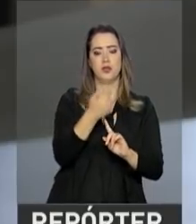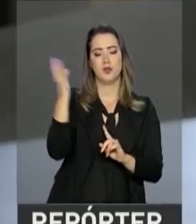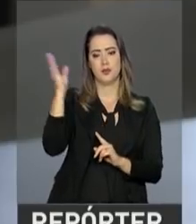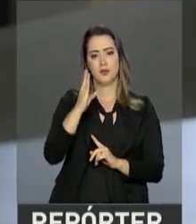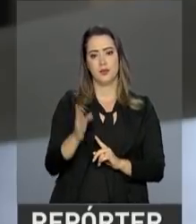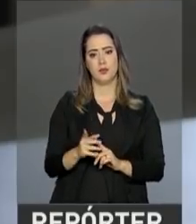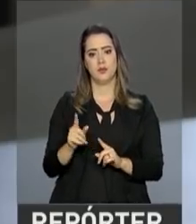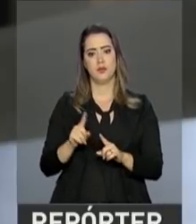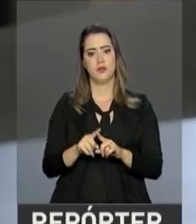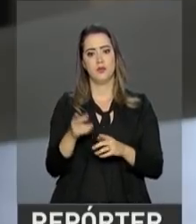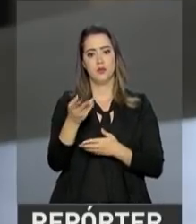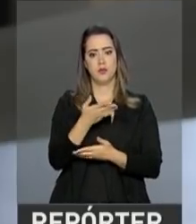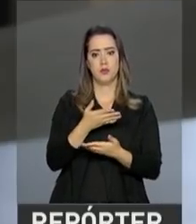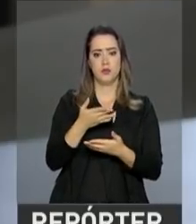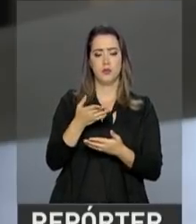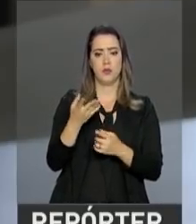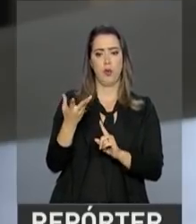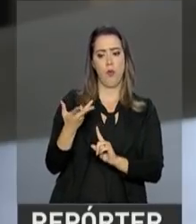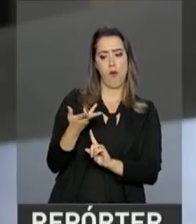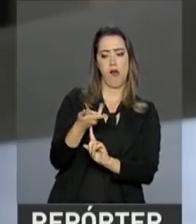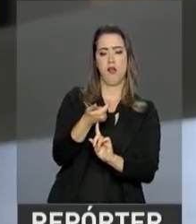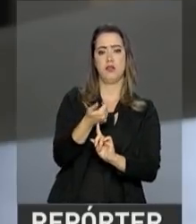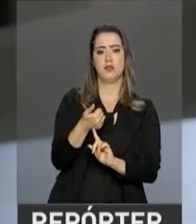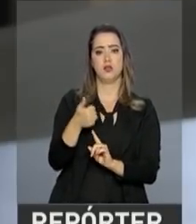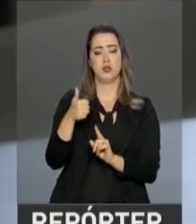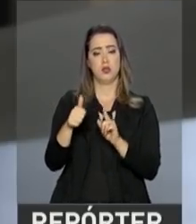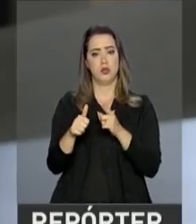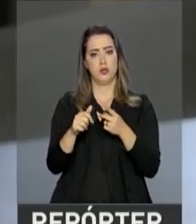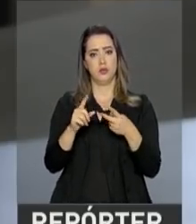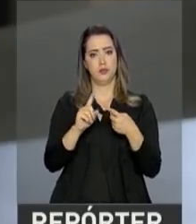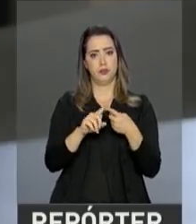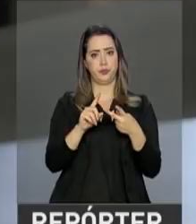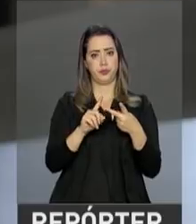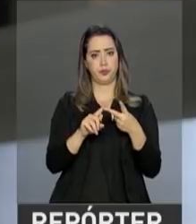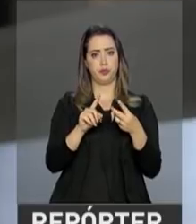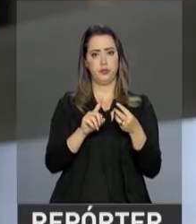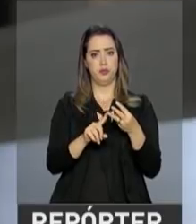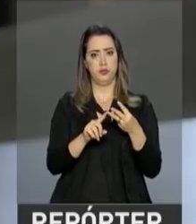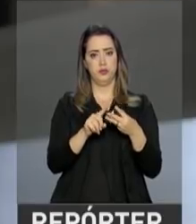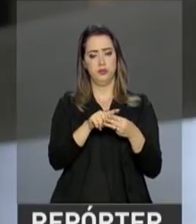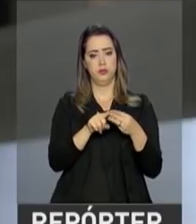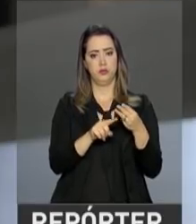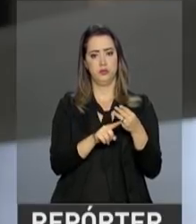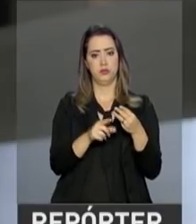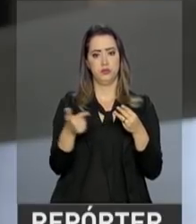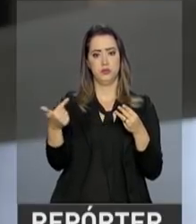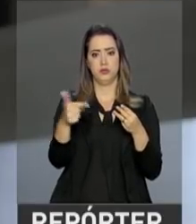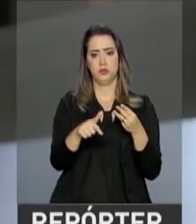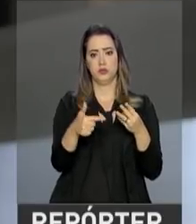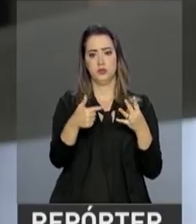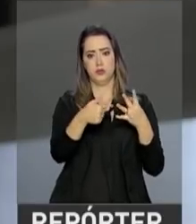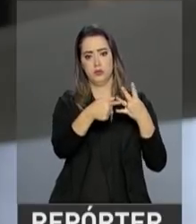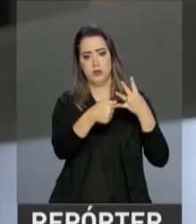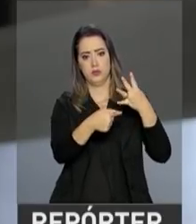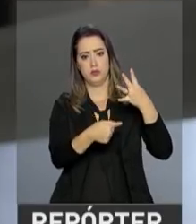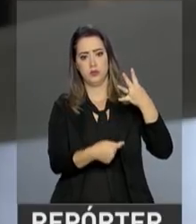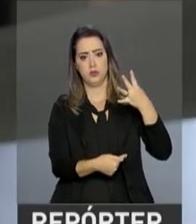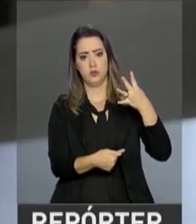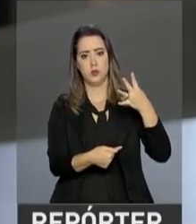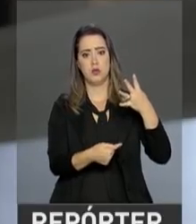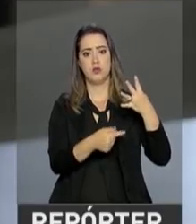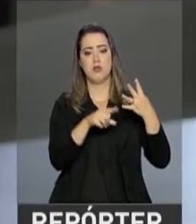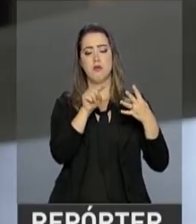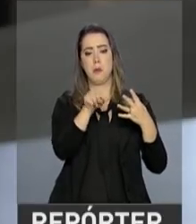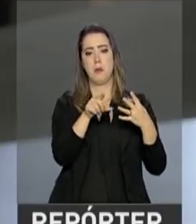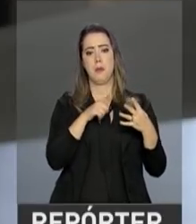né essa é uma obra de arte que 1º 2º 3º vão receber os premiados nas quatro categorias os outros sete vão ser é